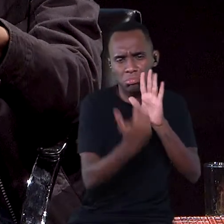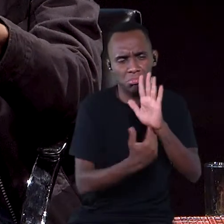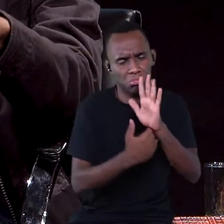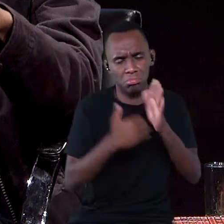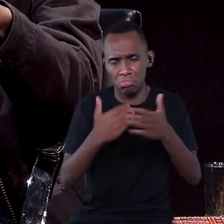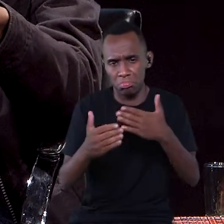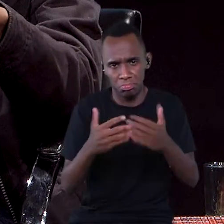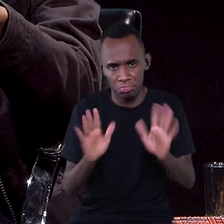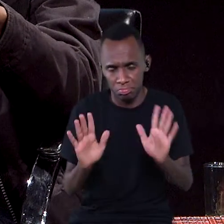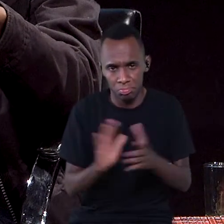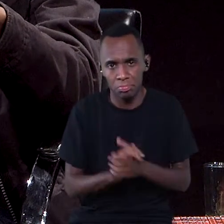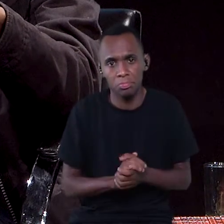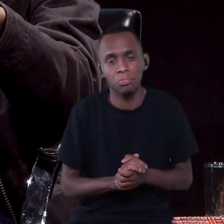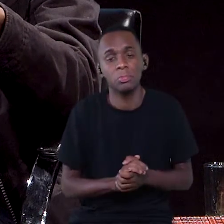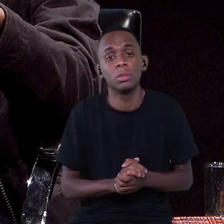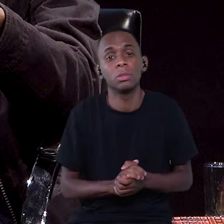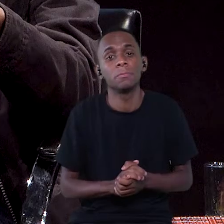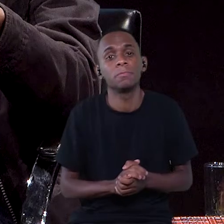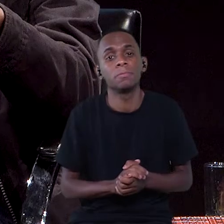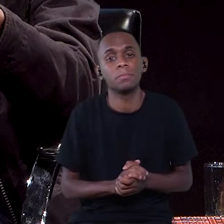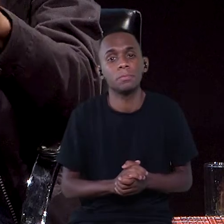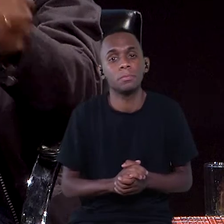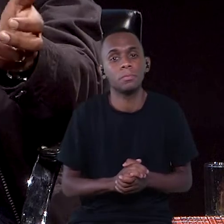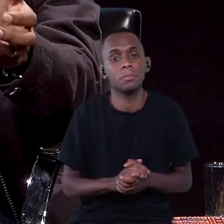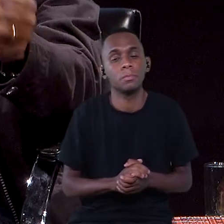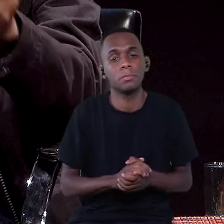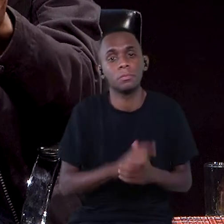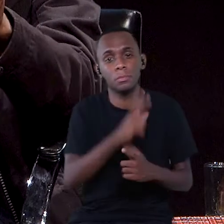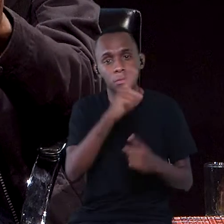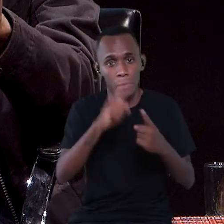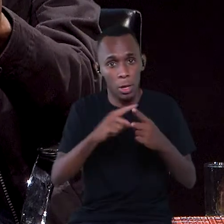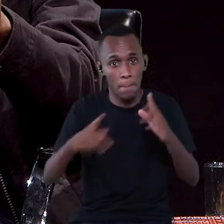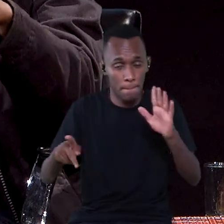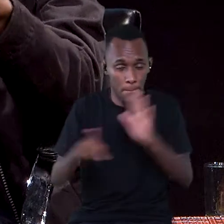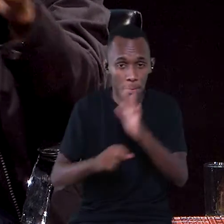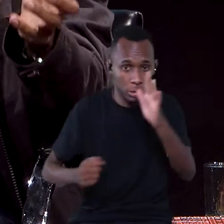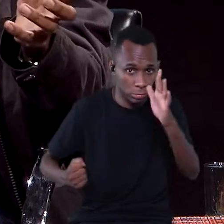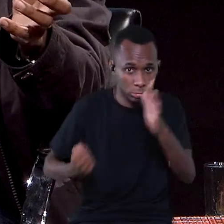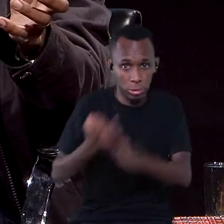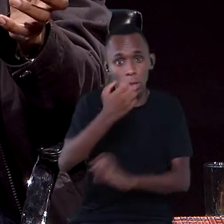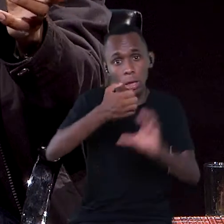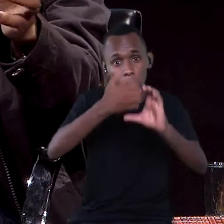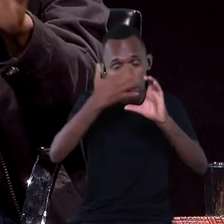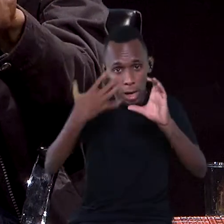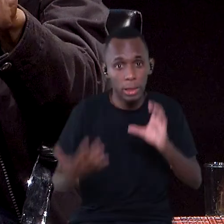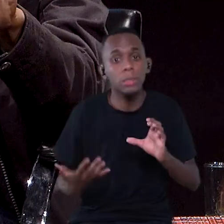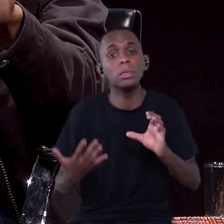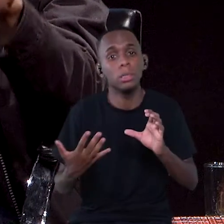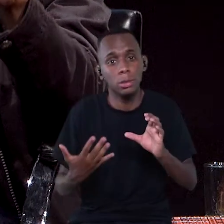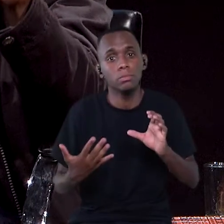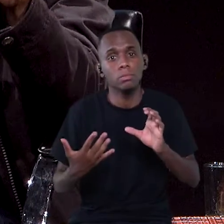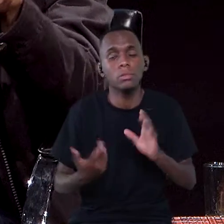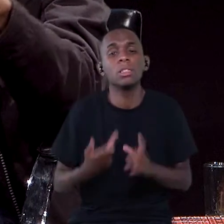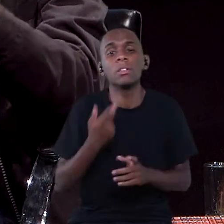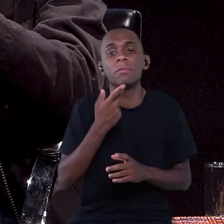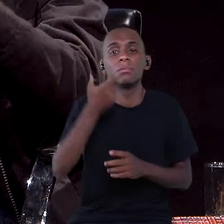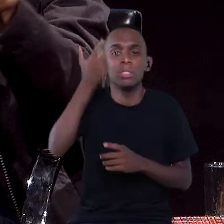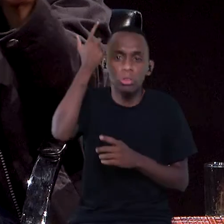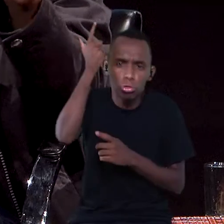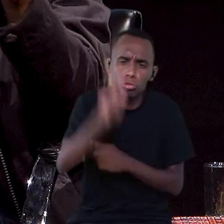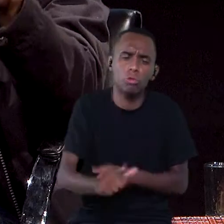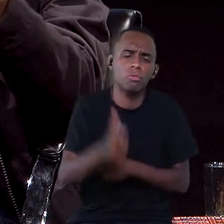relativo. Um modelo que eu chamo de Orfeu-Exu. Há um aspecto da figura de Exu que